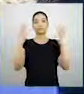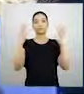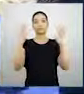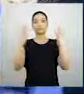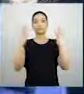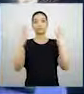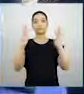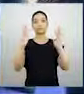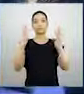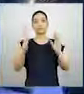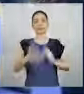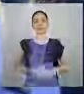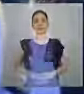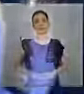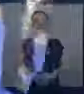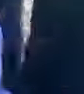Aplausos Aplausos Obrigado.